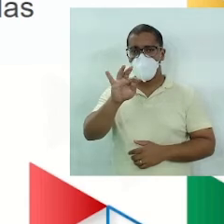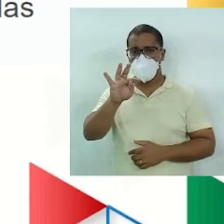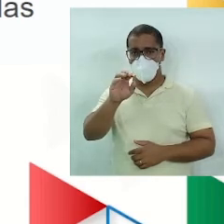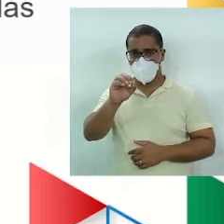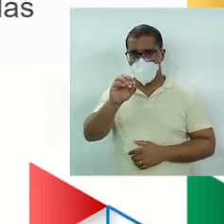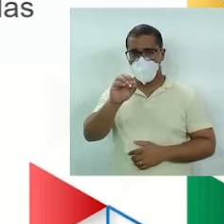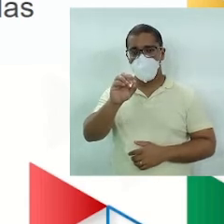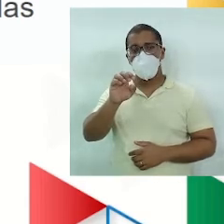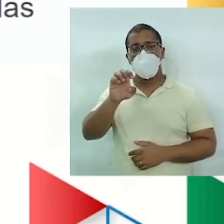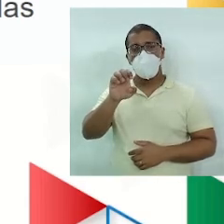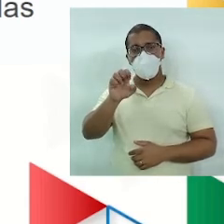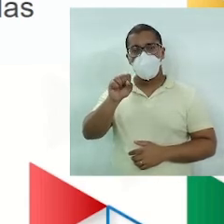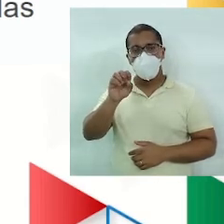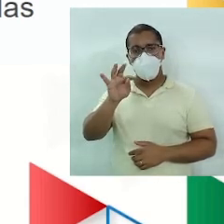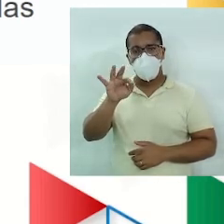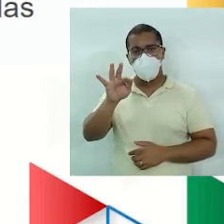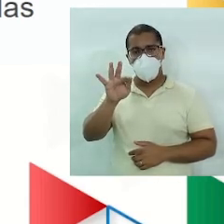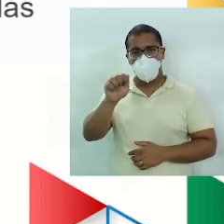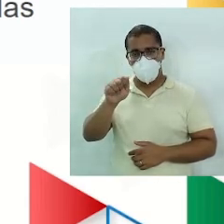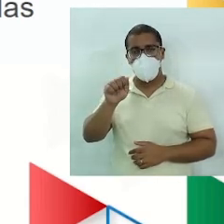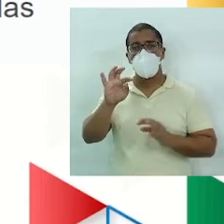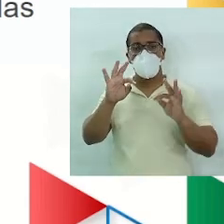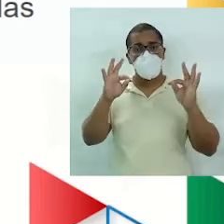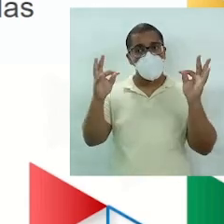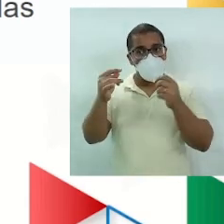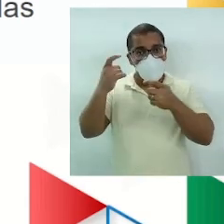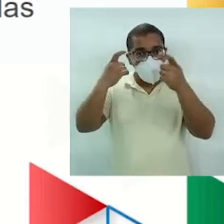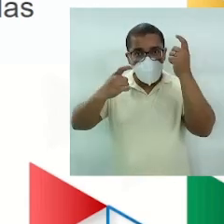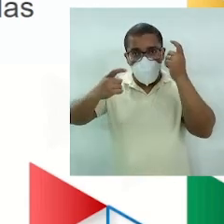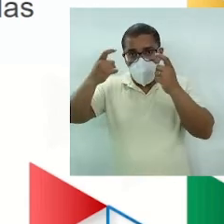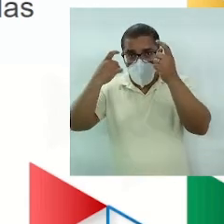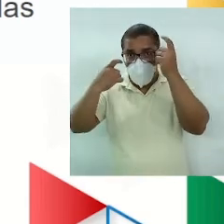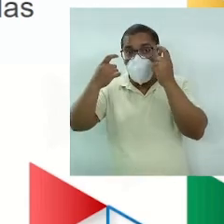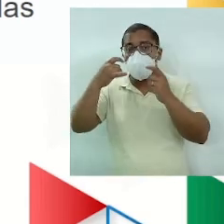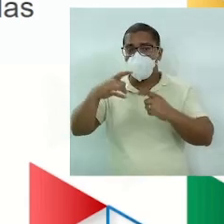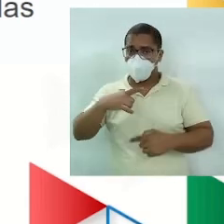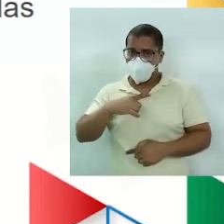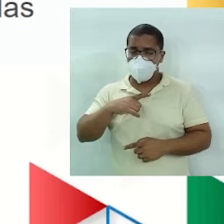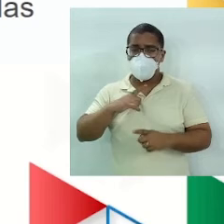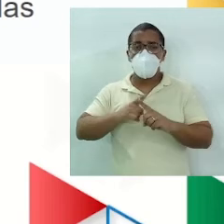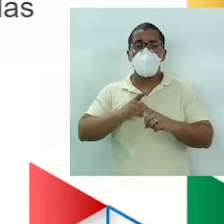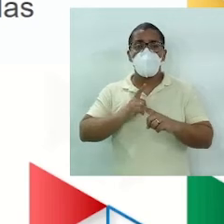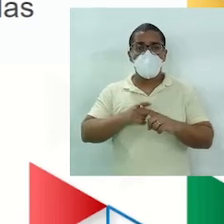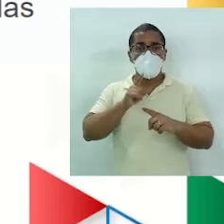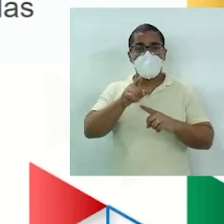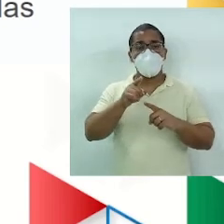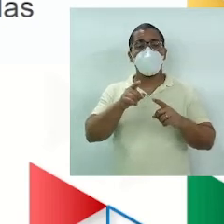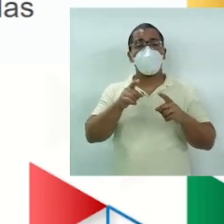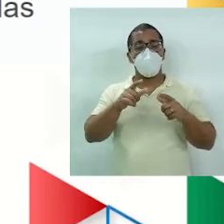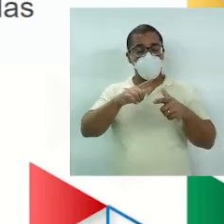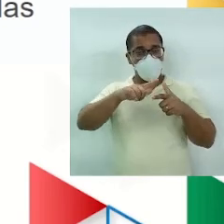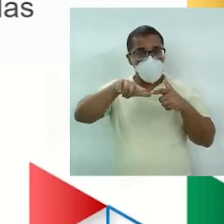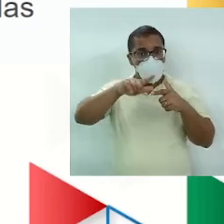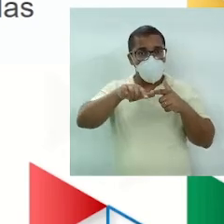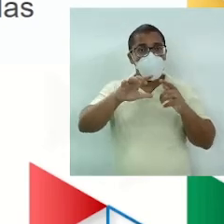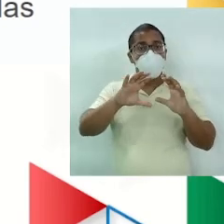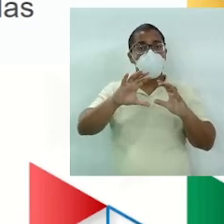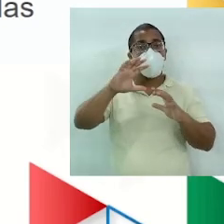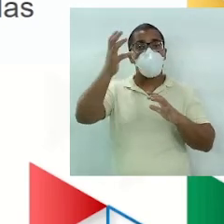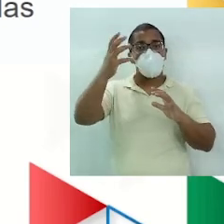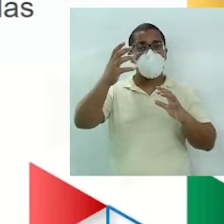principais preocupações ambientais da humanidade, uma vez que seus efeitos causam prejuízo